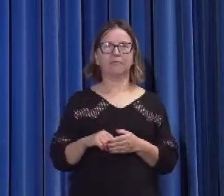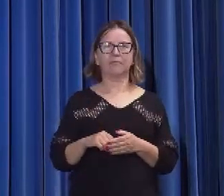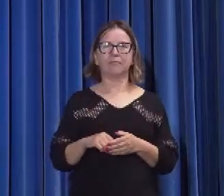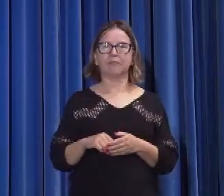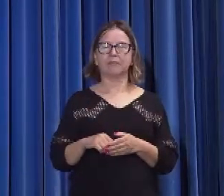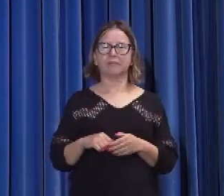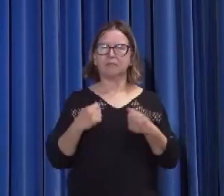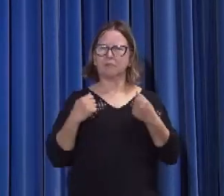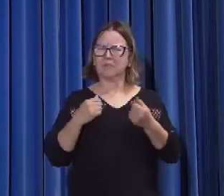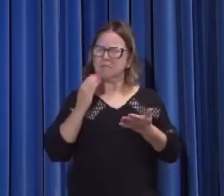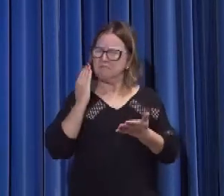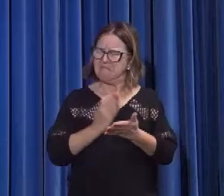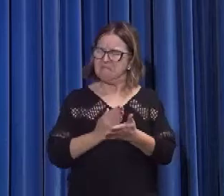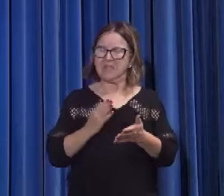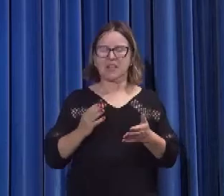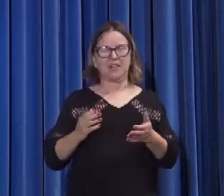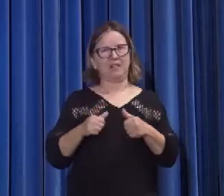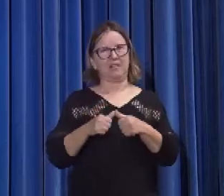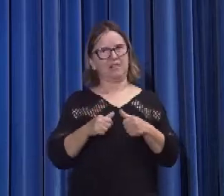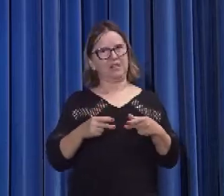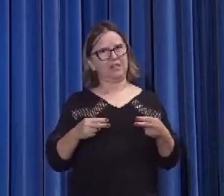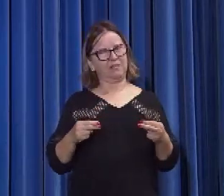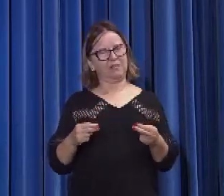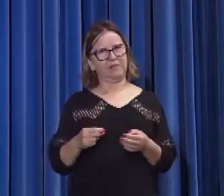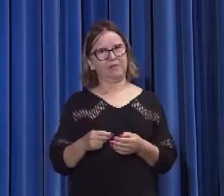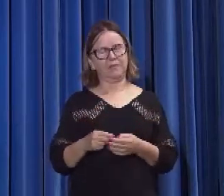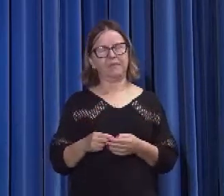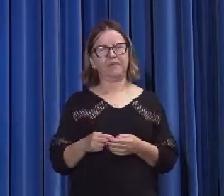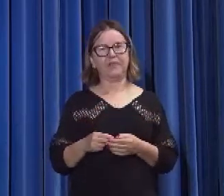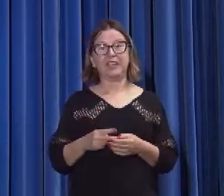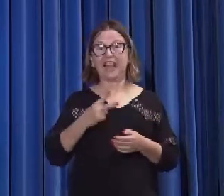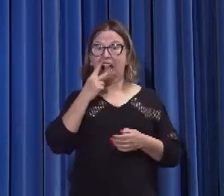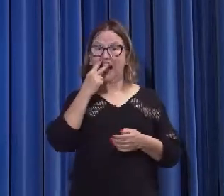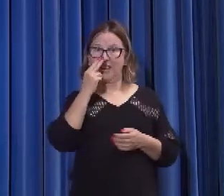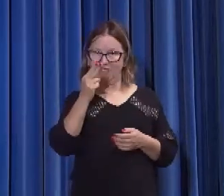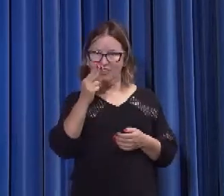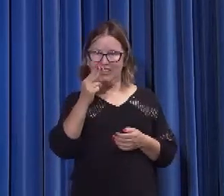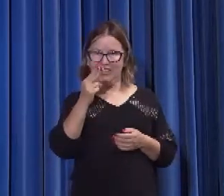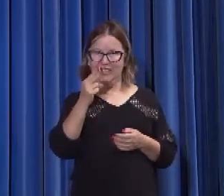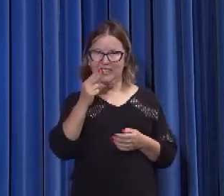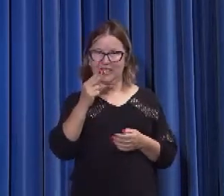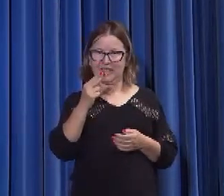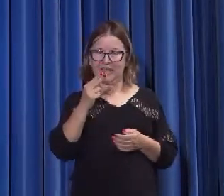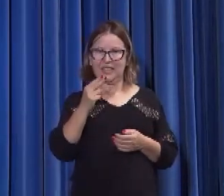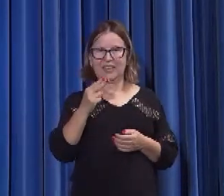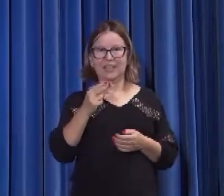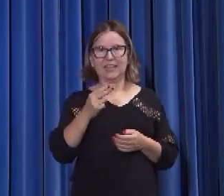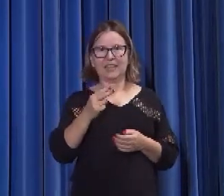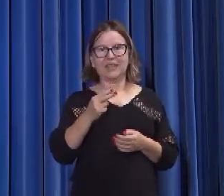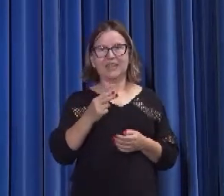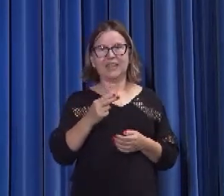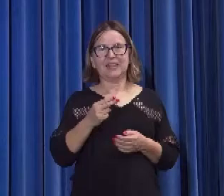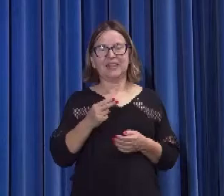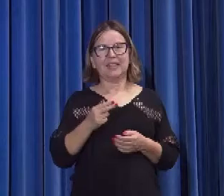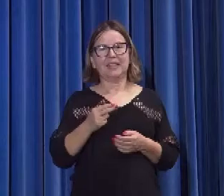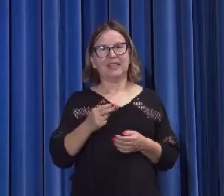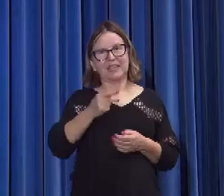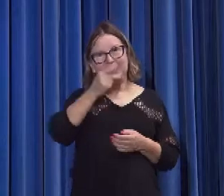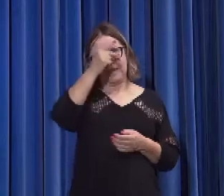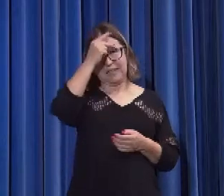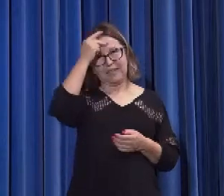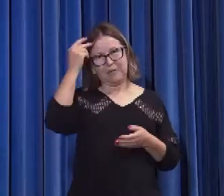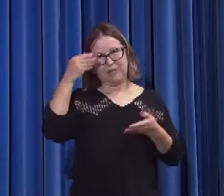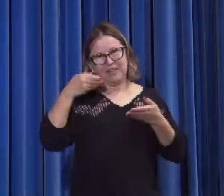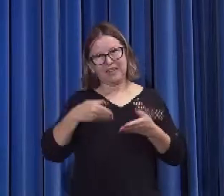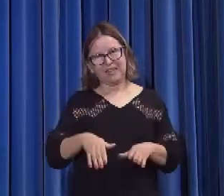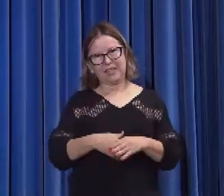paradigma. Ou seja, de que um nascido de novo, isto é, uma nova criatura em Cristo, pode satisfazer-se com